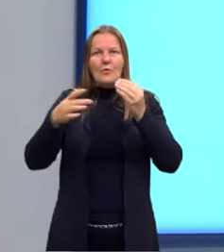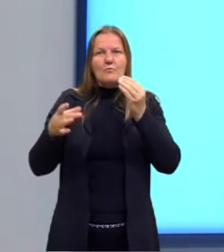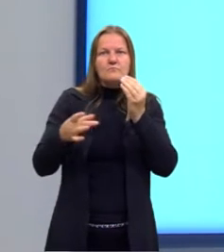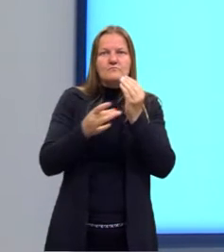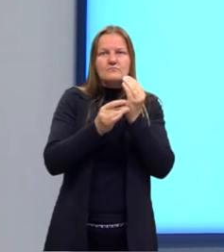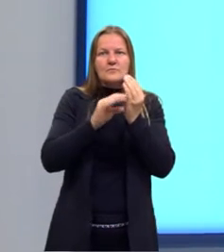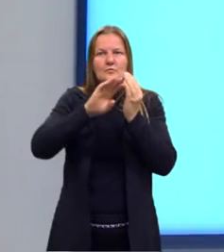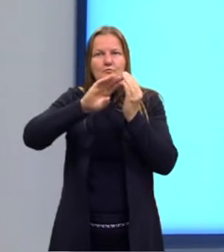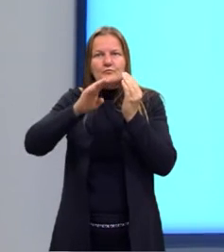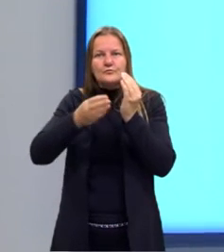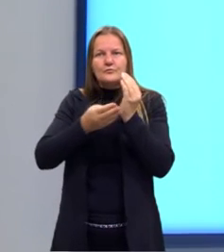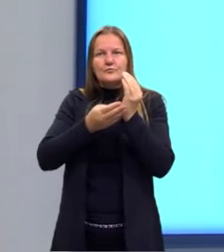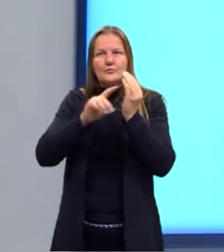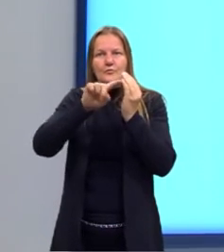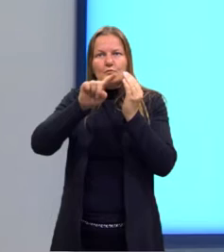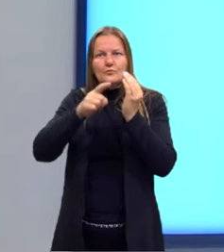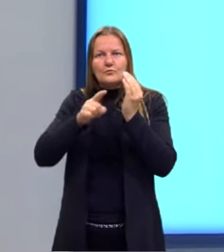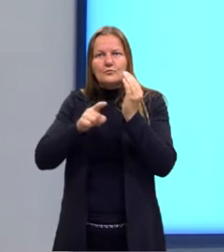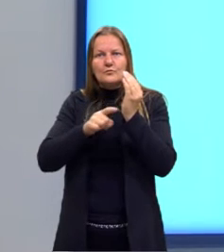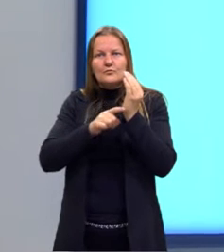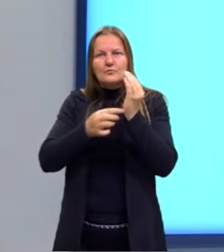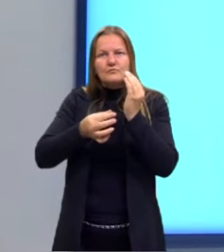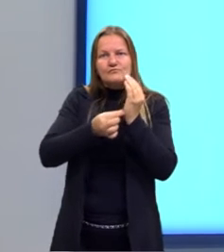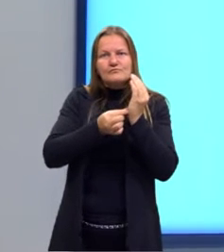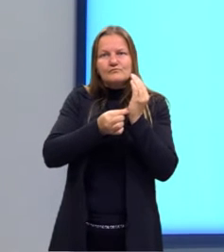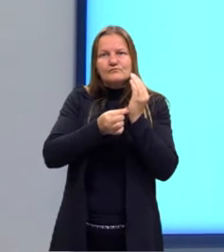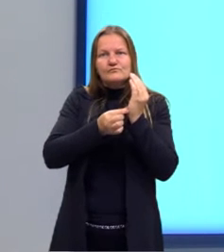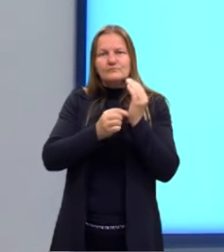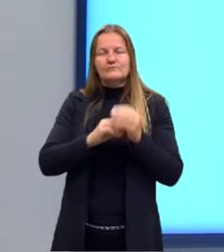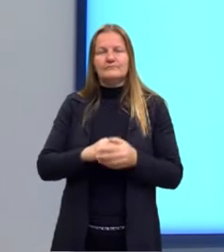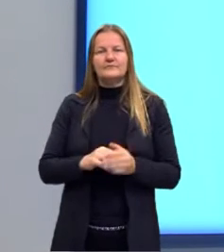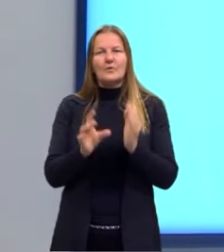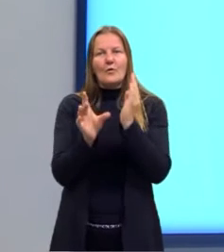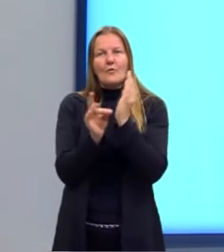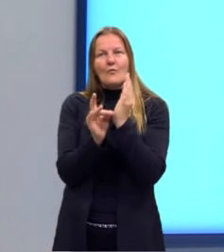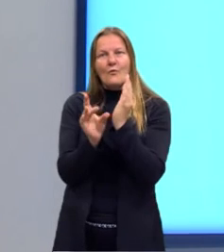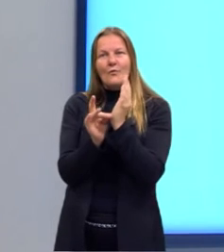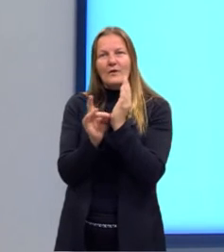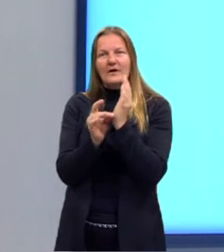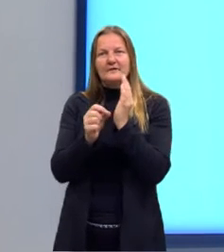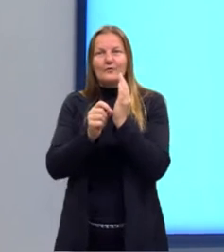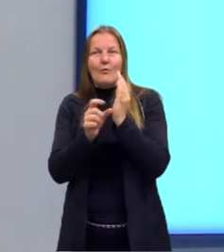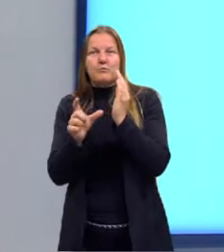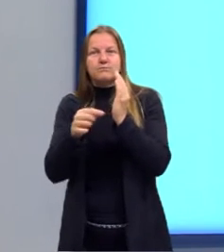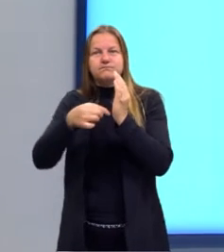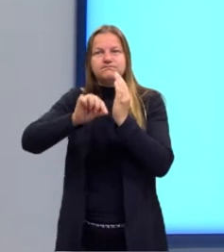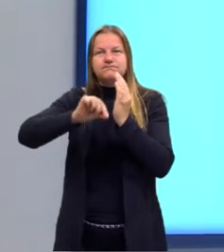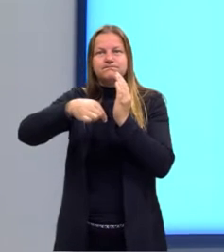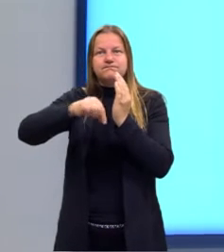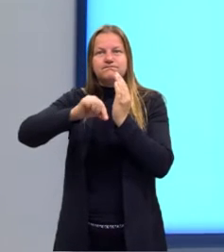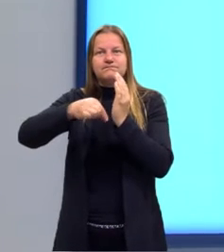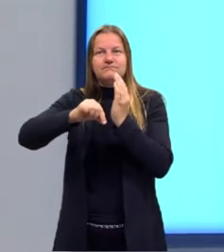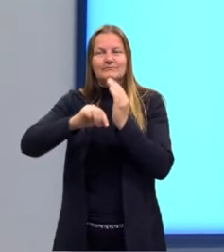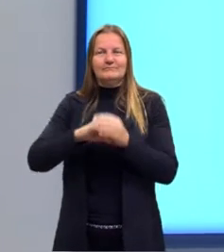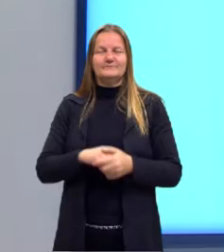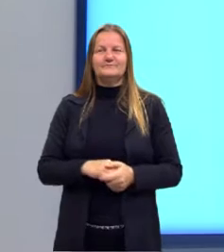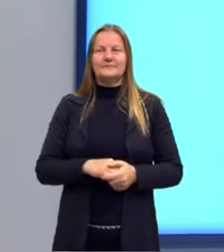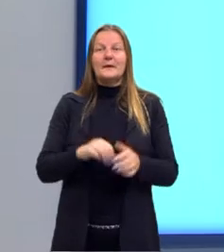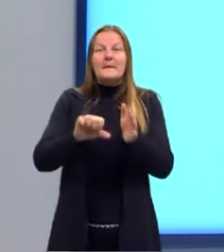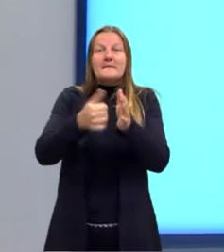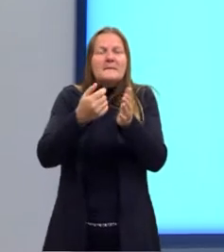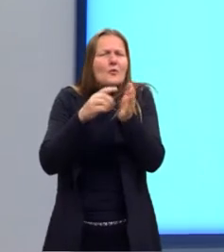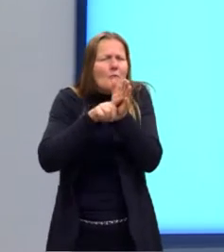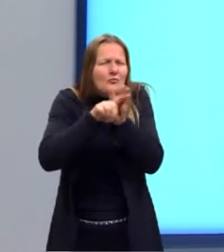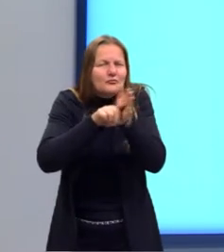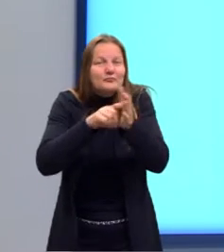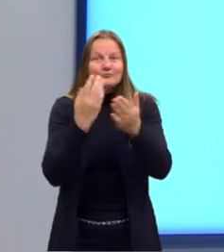característica que nós vamos estudar hoje No heredograma o primeiro passo o que